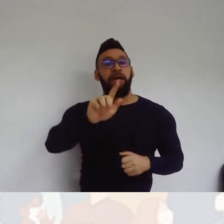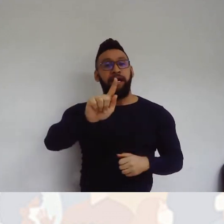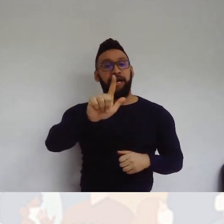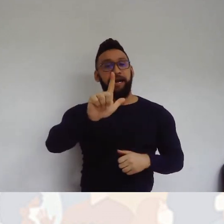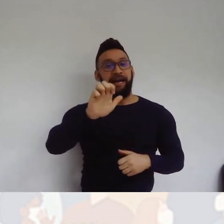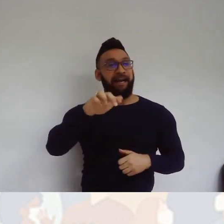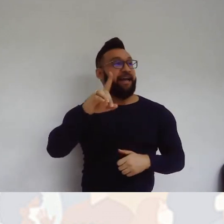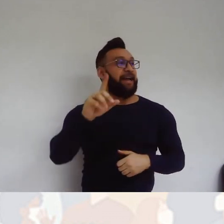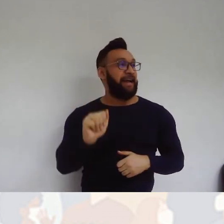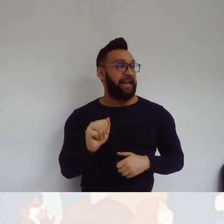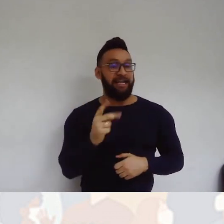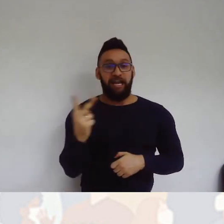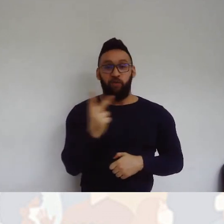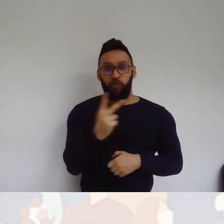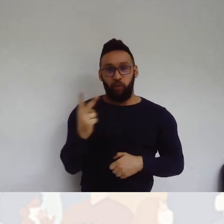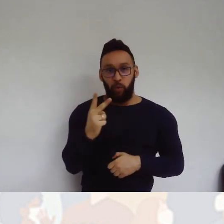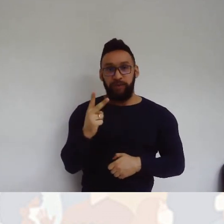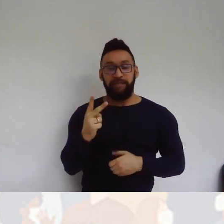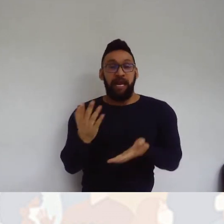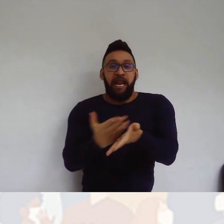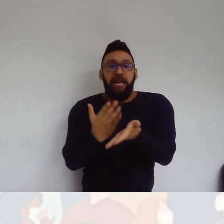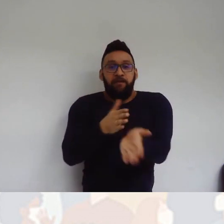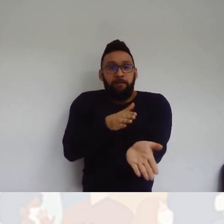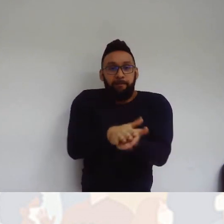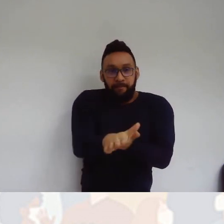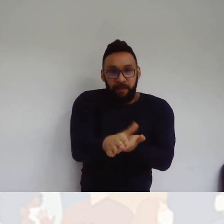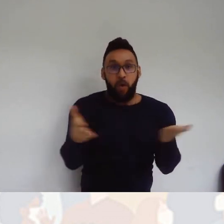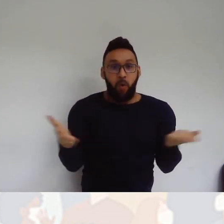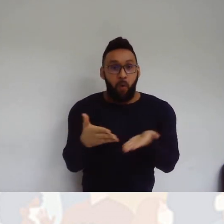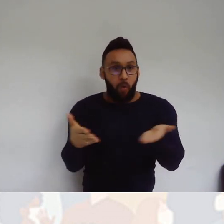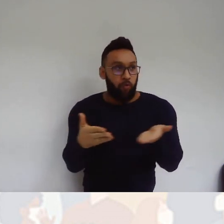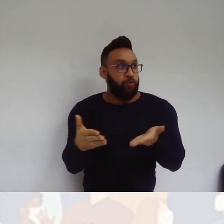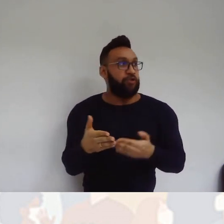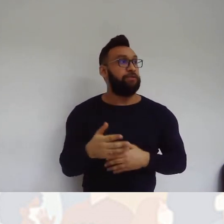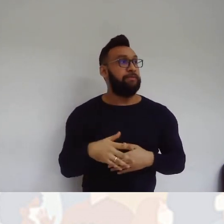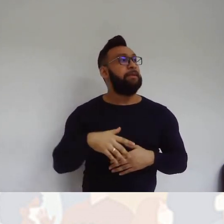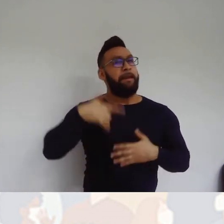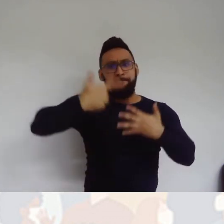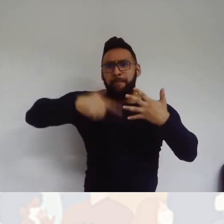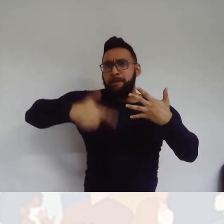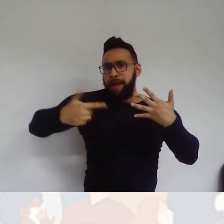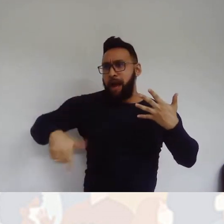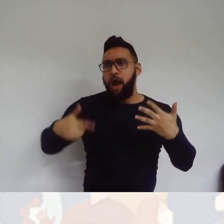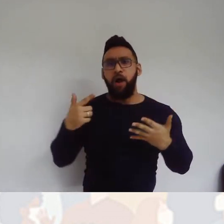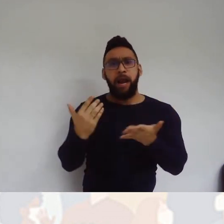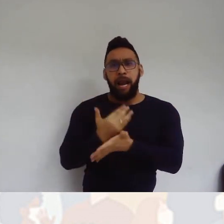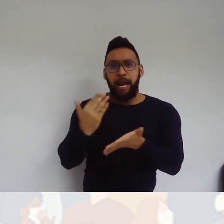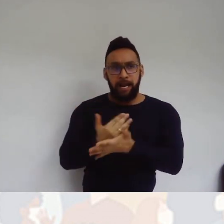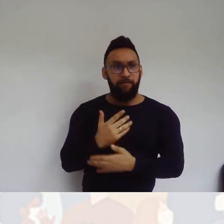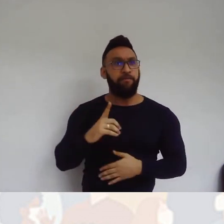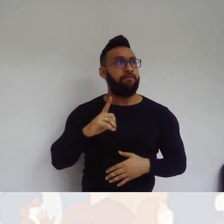né? Está na organização desse livro, que está sendo lançado hoje. Tem outros livros também aqui.